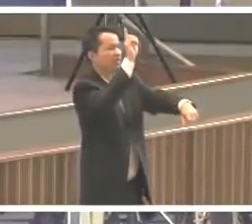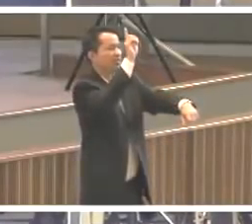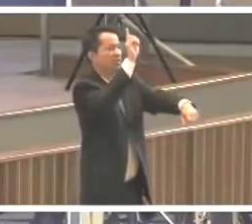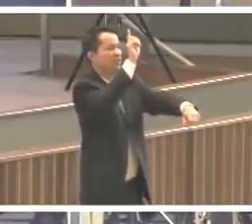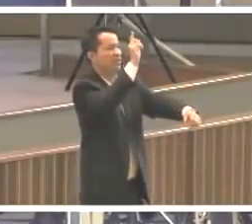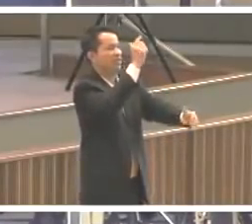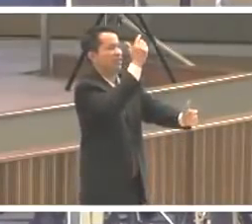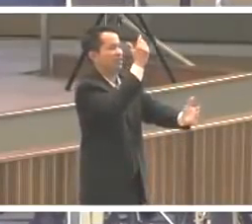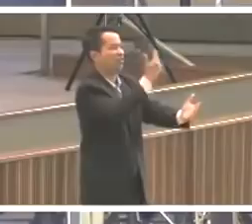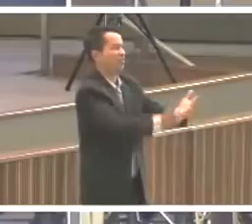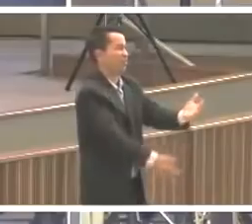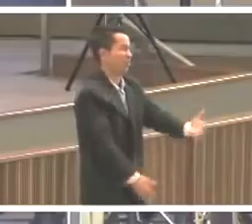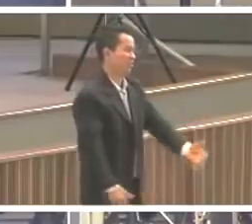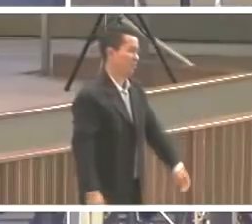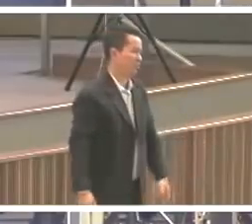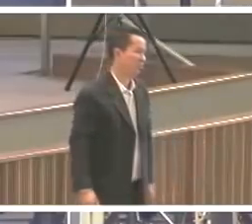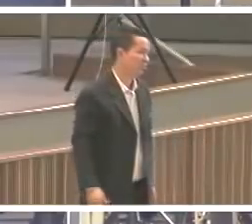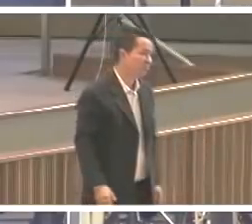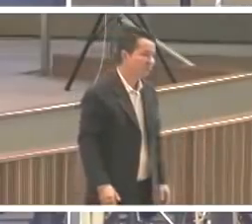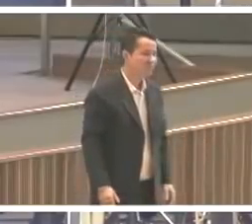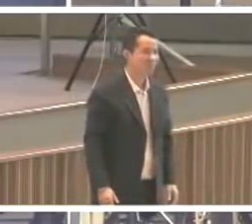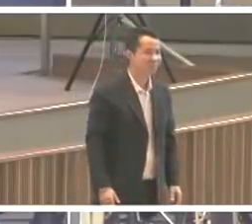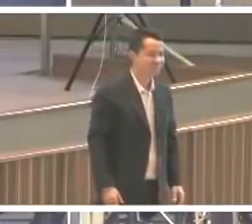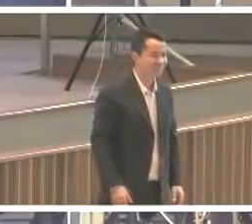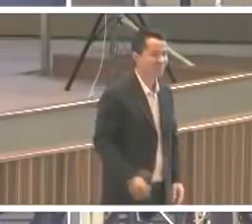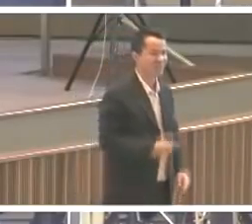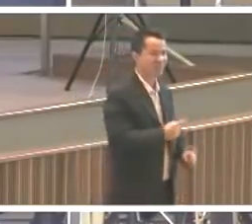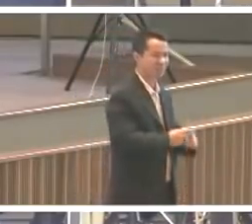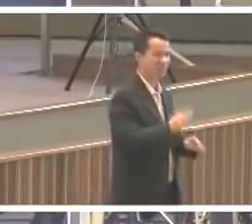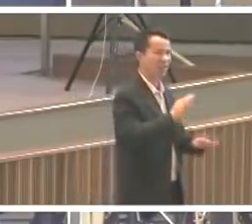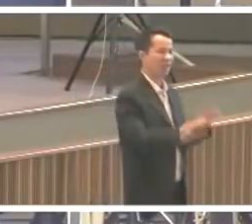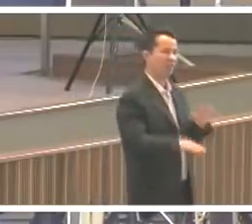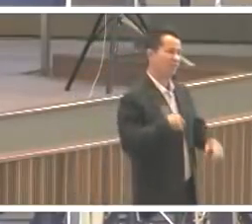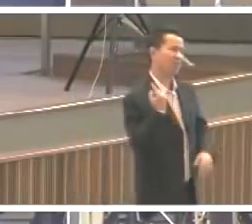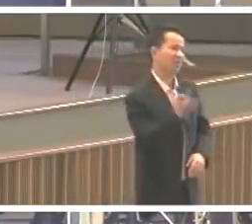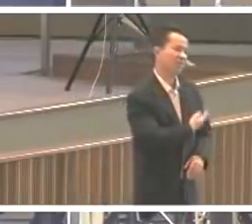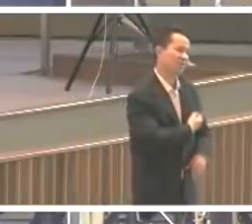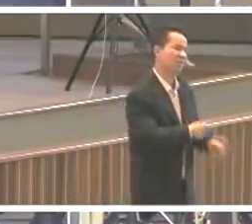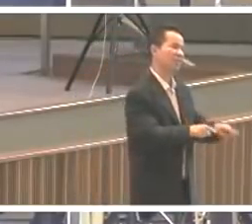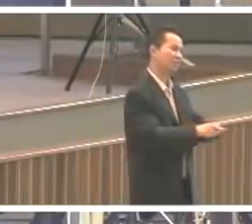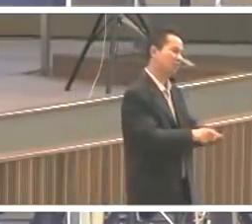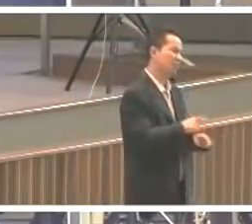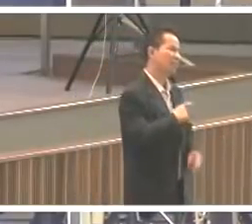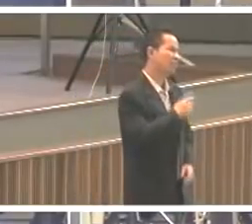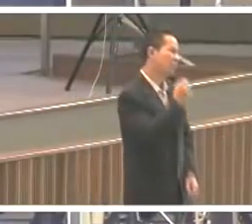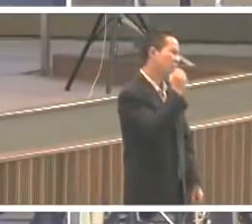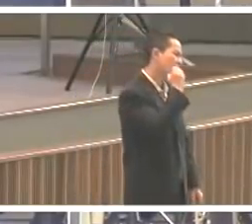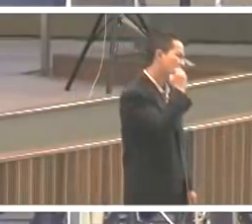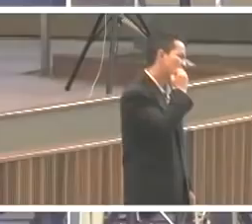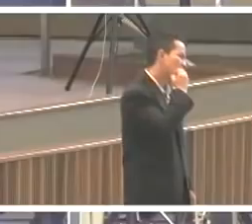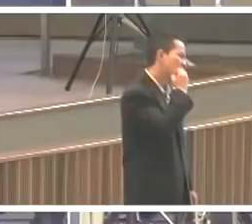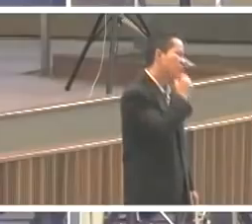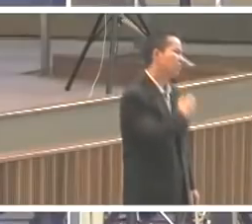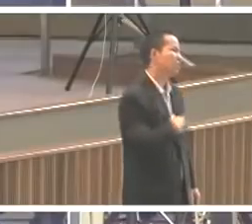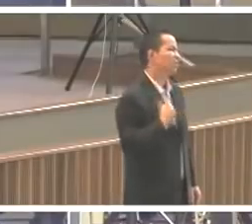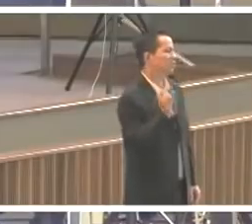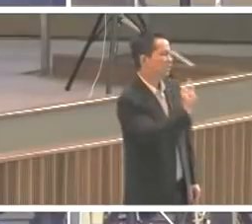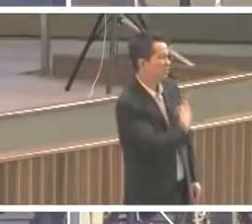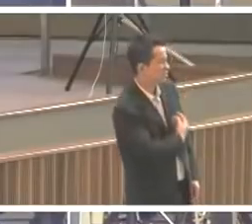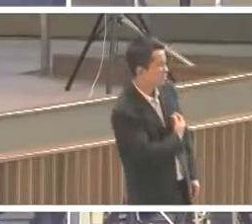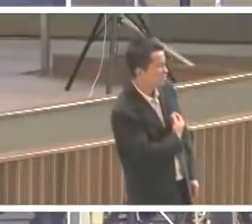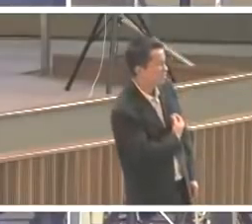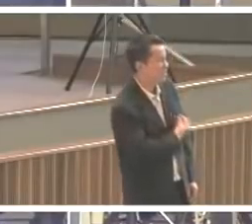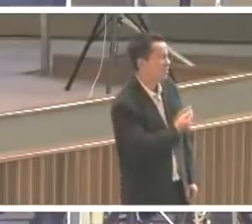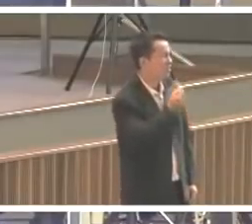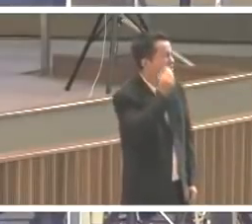Deus nos visita com a sua graça. É o tempo em que uma oportunidade incrível do amor de Deus